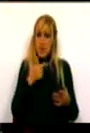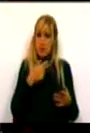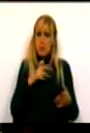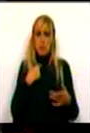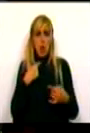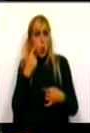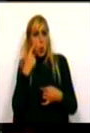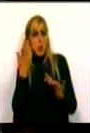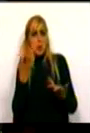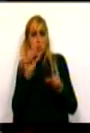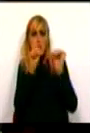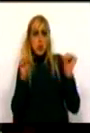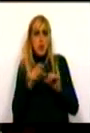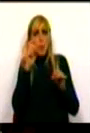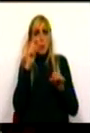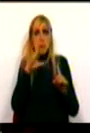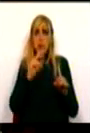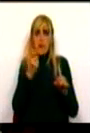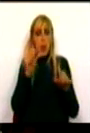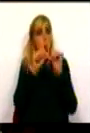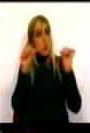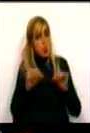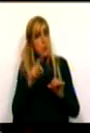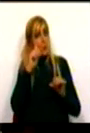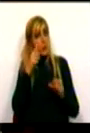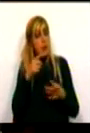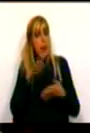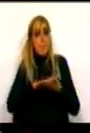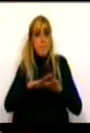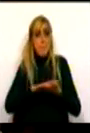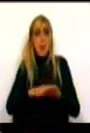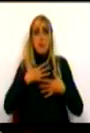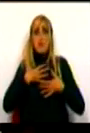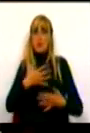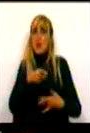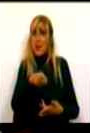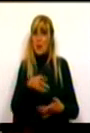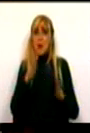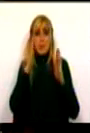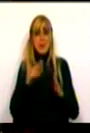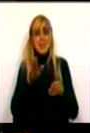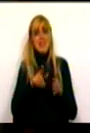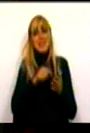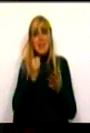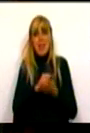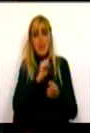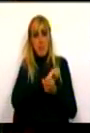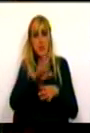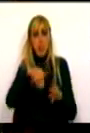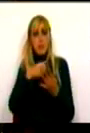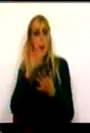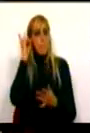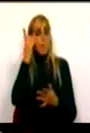quem não conhece o sistema de proteção civil e sistema de proteção civil está listado no voluntariado e preciso estar sempre a formar um banheiro